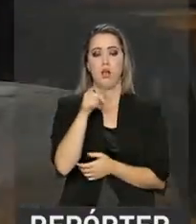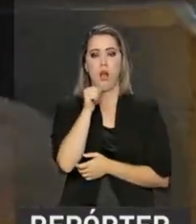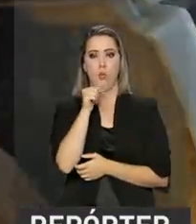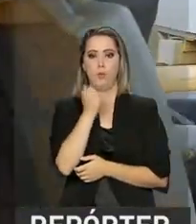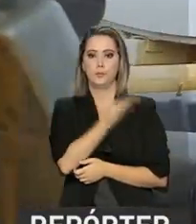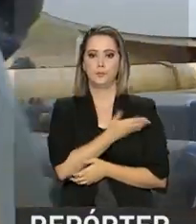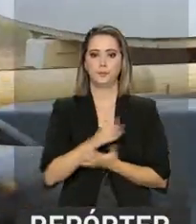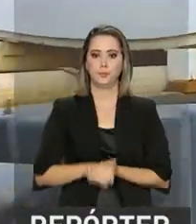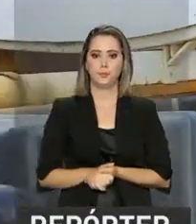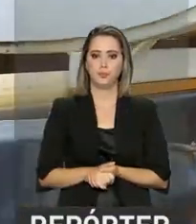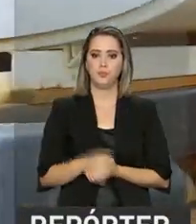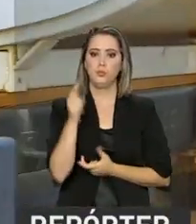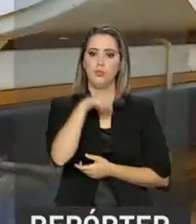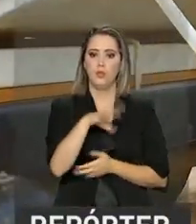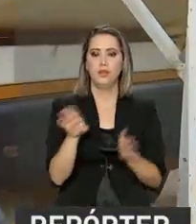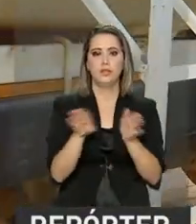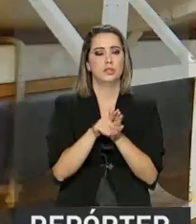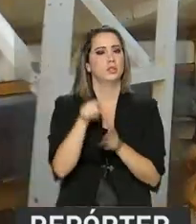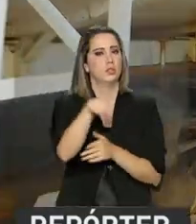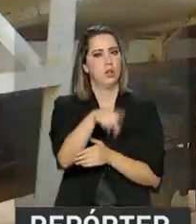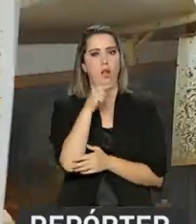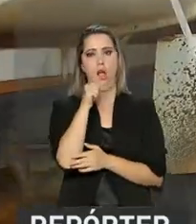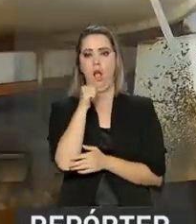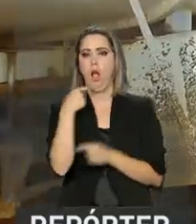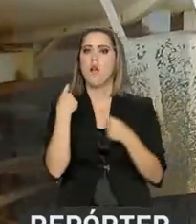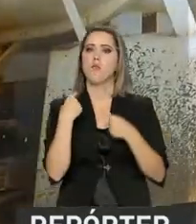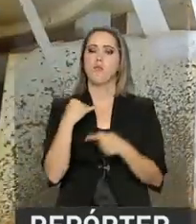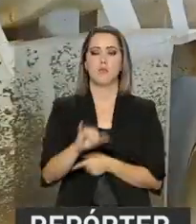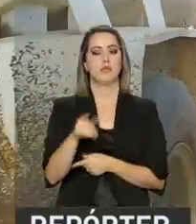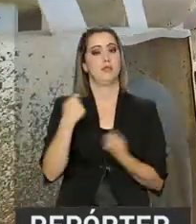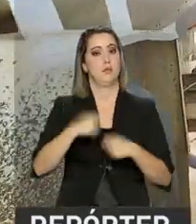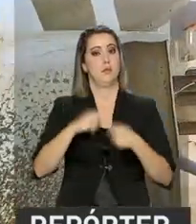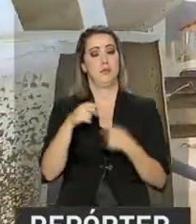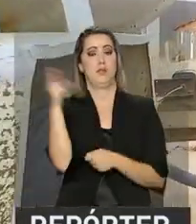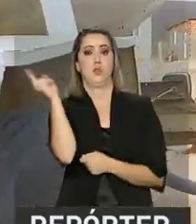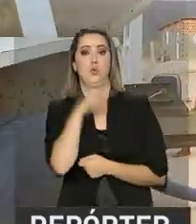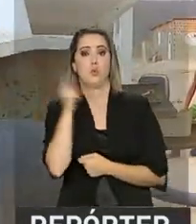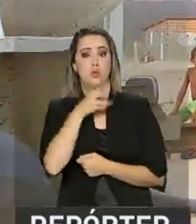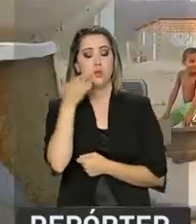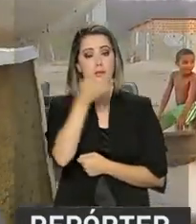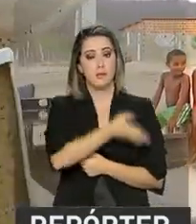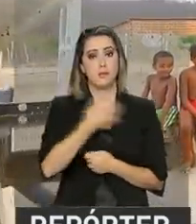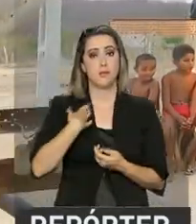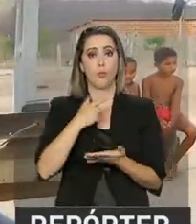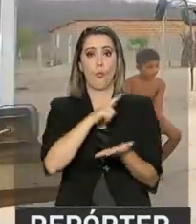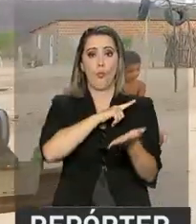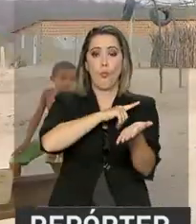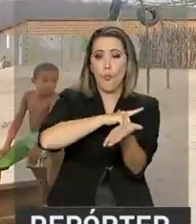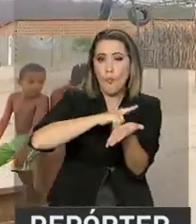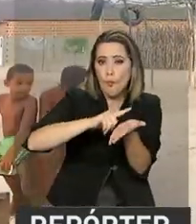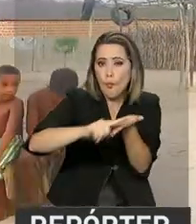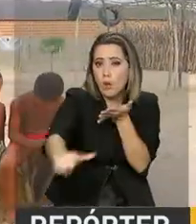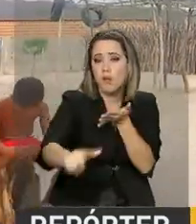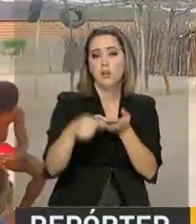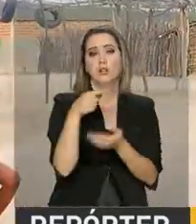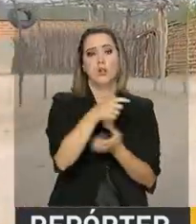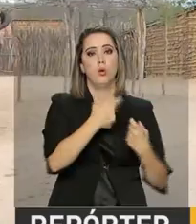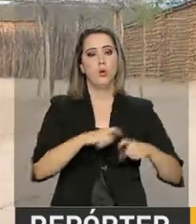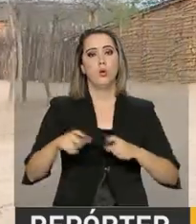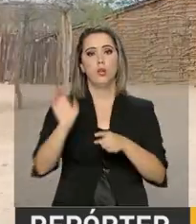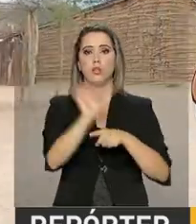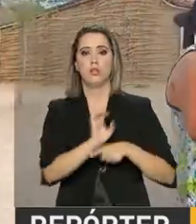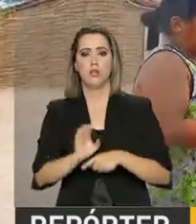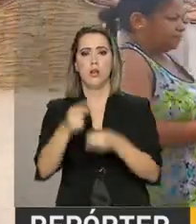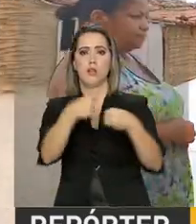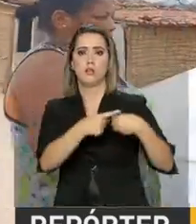situação de emergência ou calamidade pública reconhecida pelo governo federal por conta da seca. A quantidade de municípios